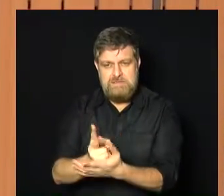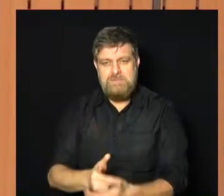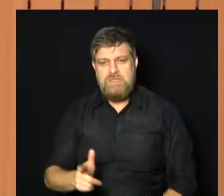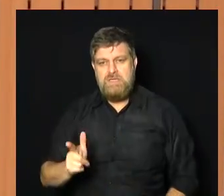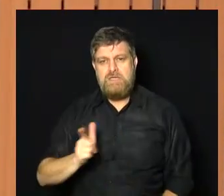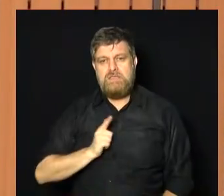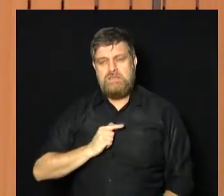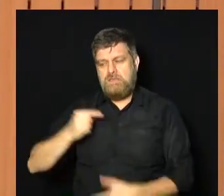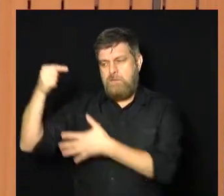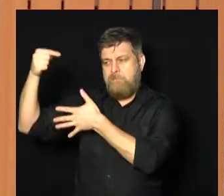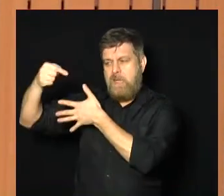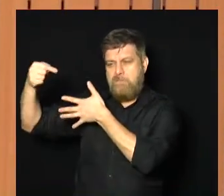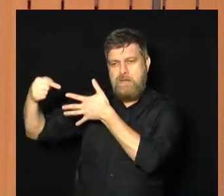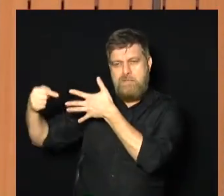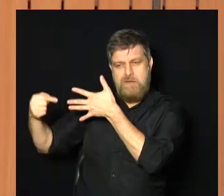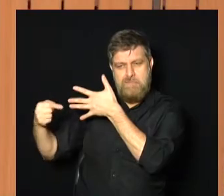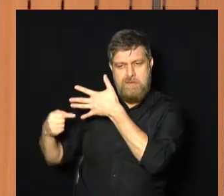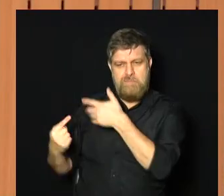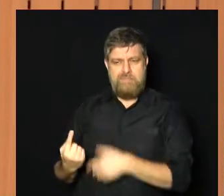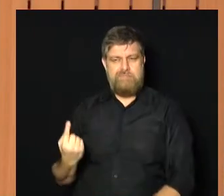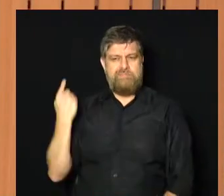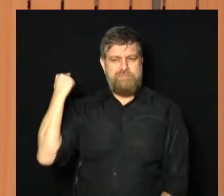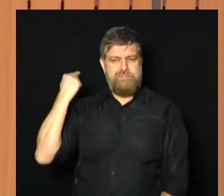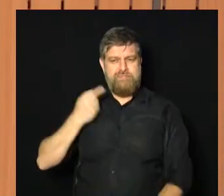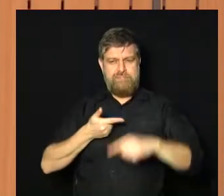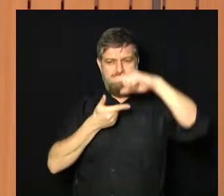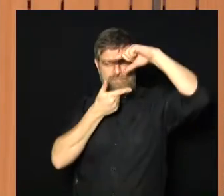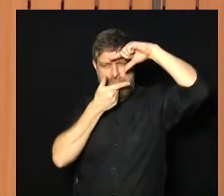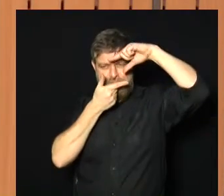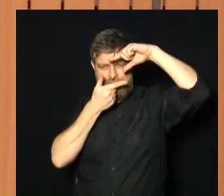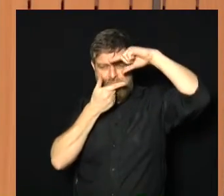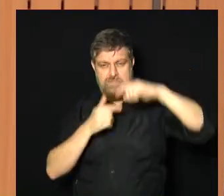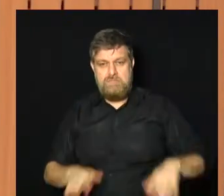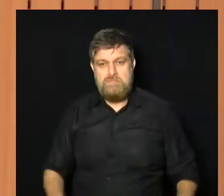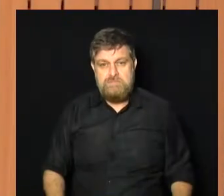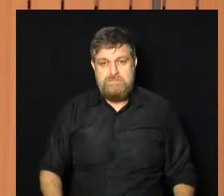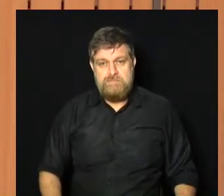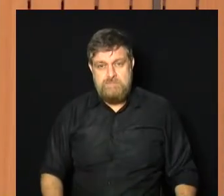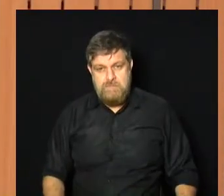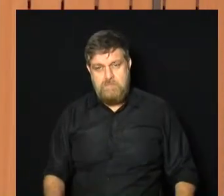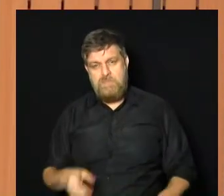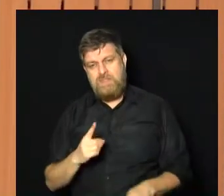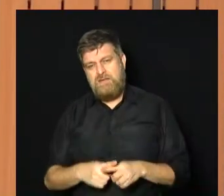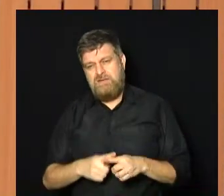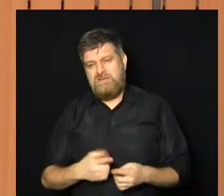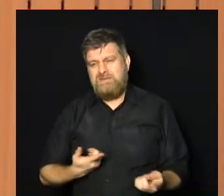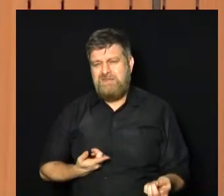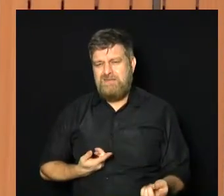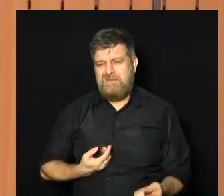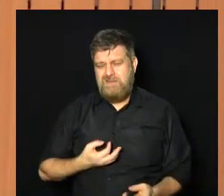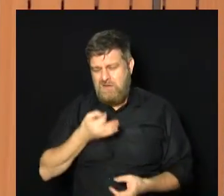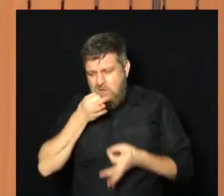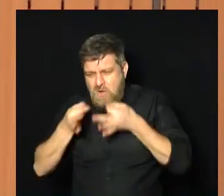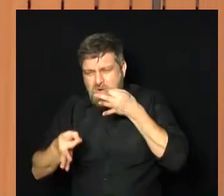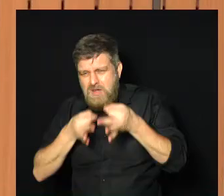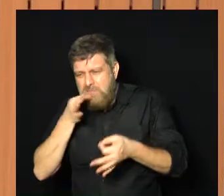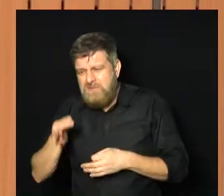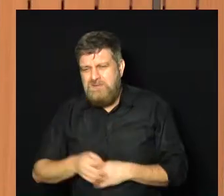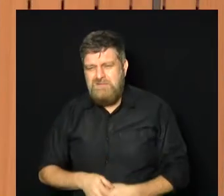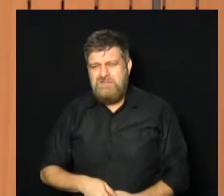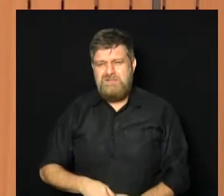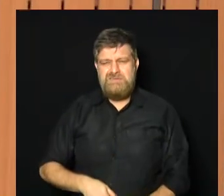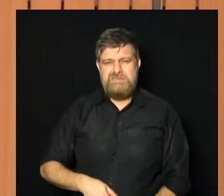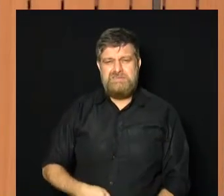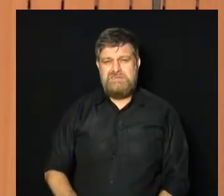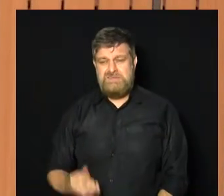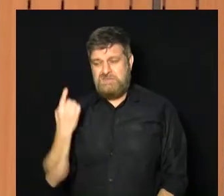questões que não foram superadas totalmente por conta de visões equivocadas e atrasadas de